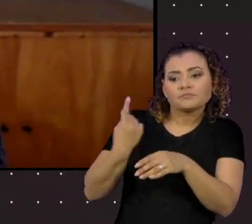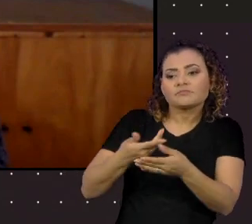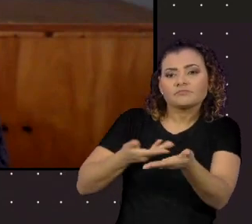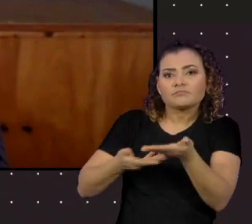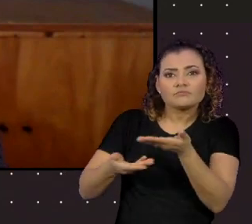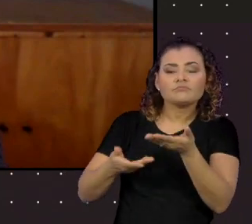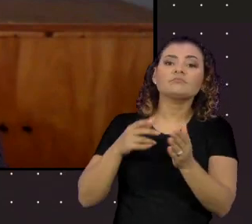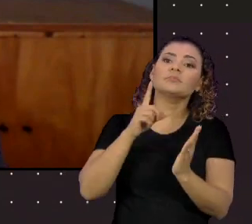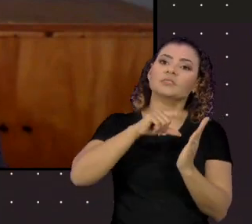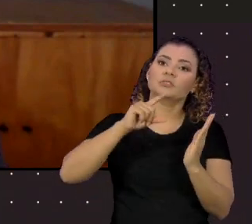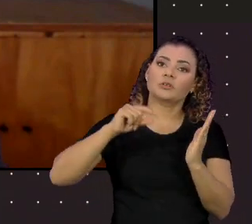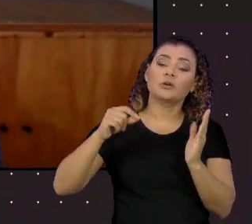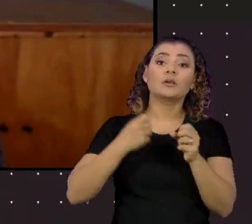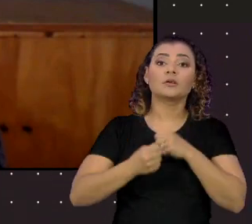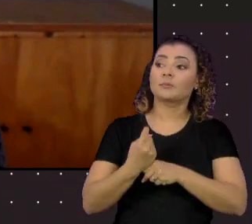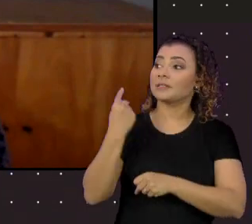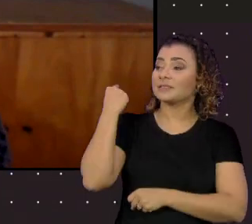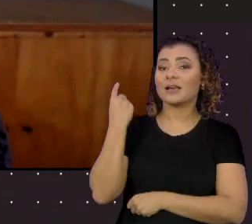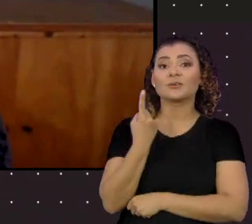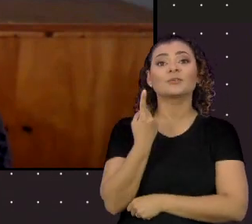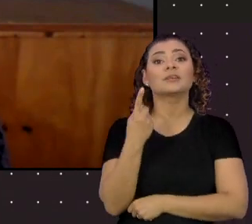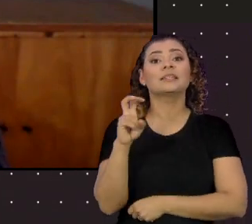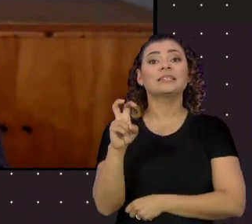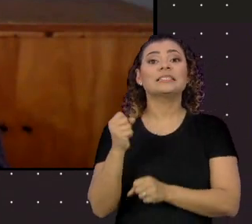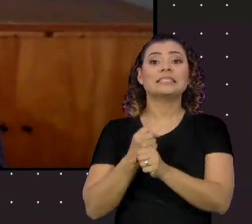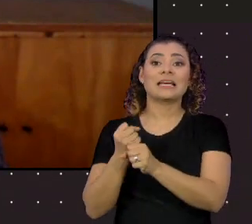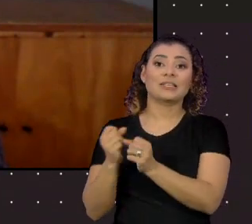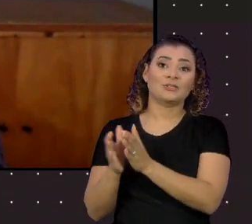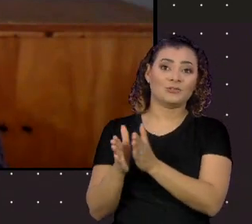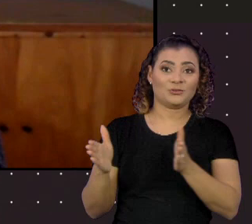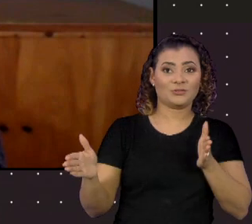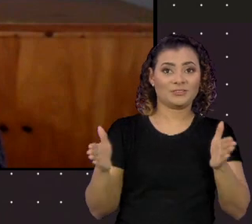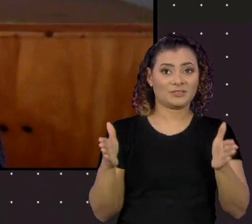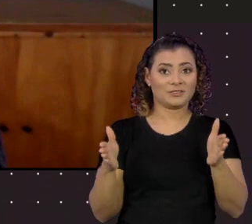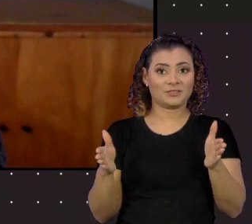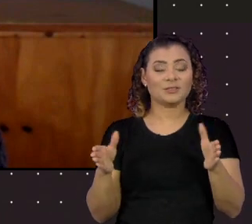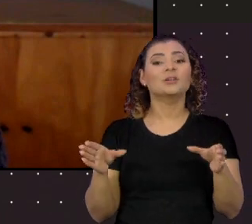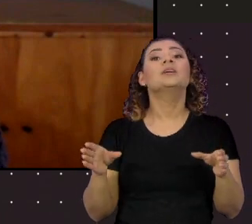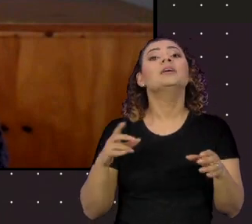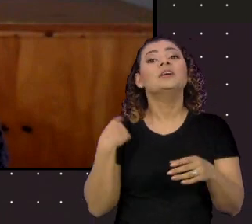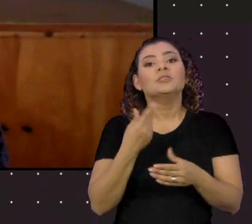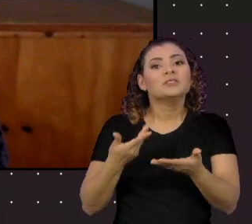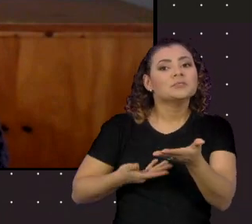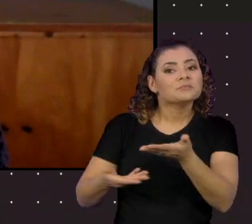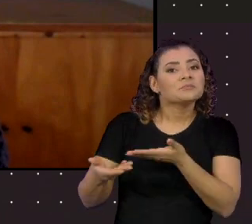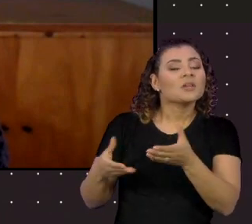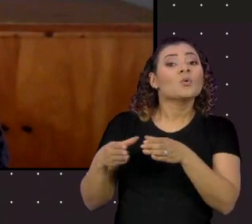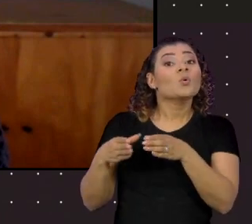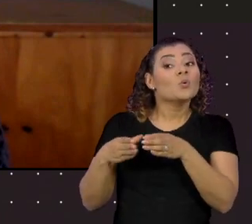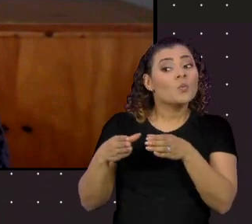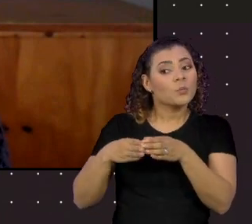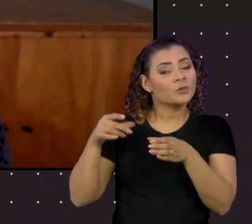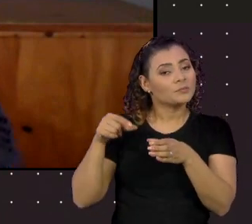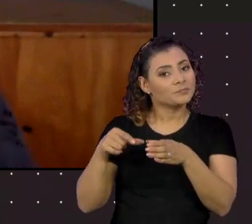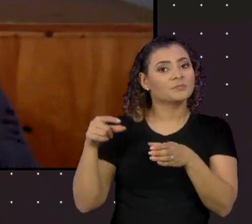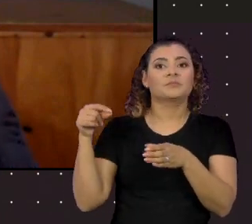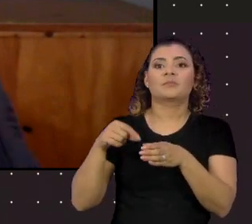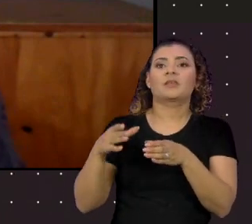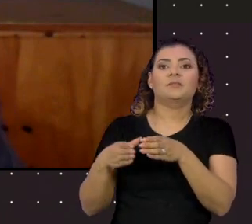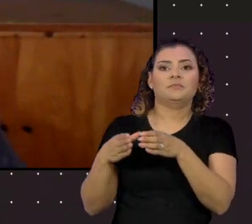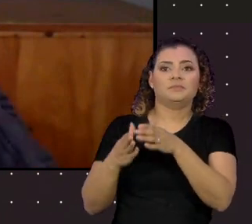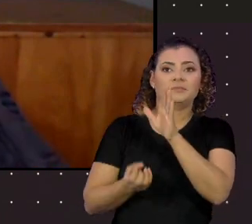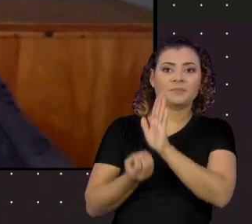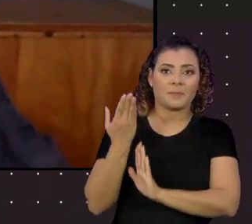Ano passado, a gente fez 15 anos de Grupo 3. A gente tem essa companhia que